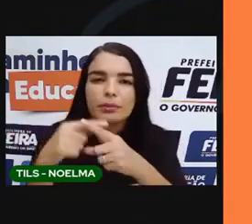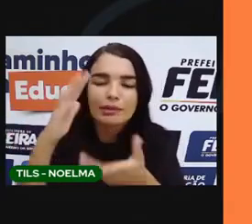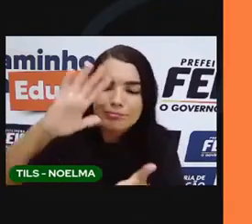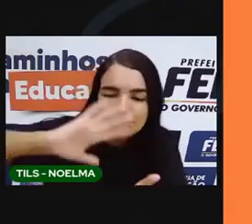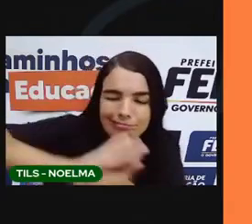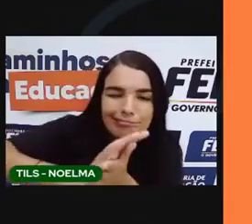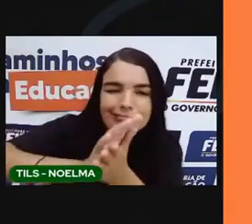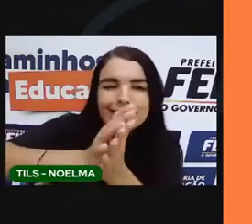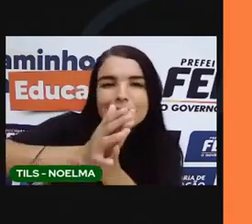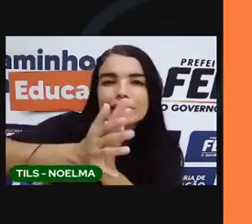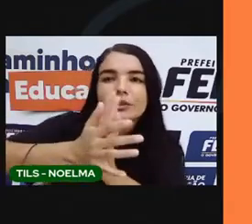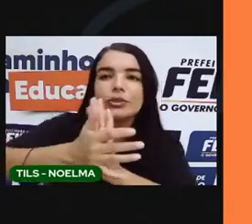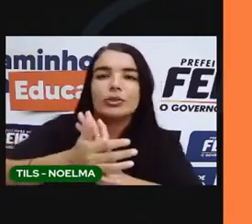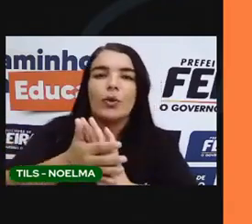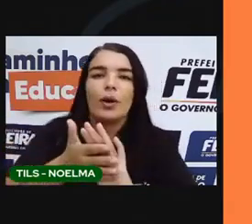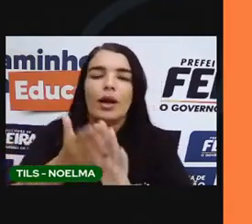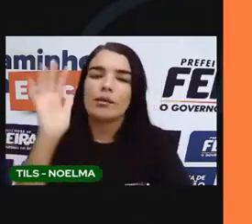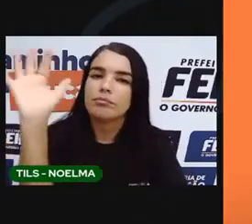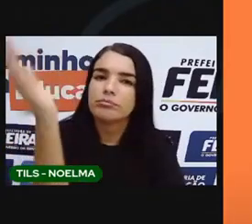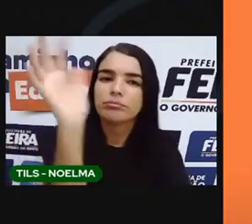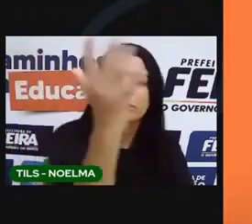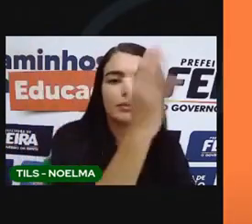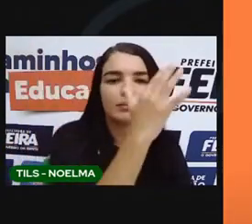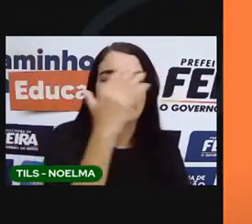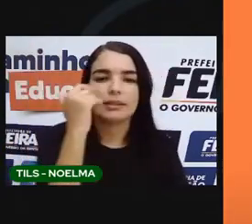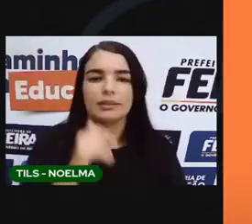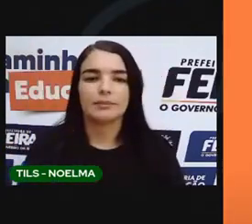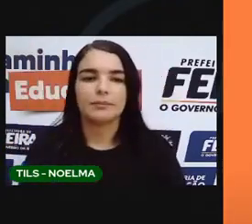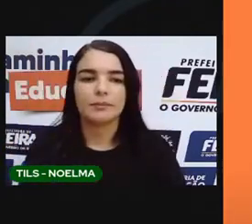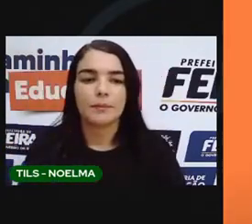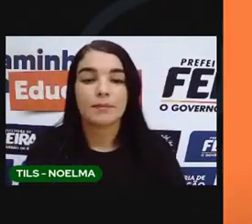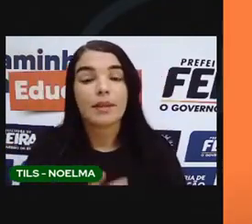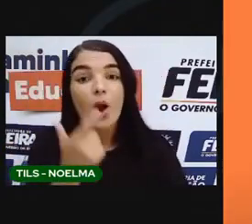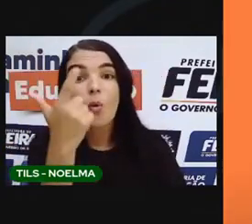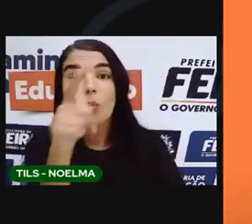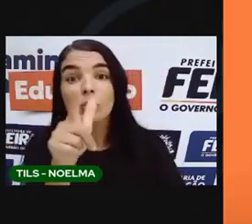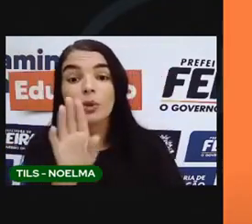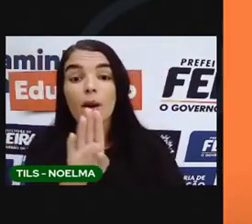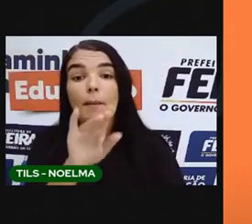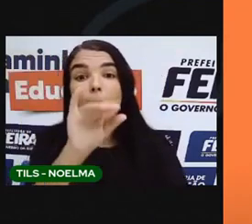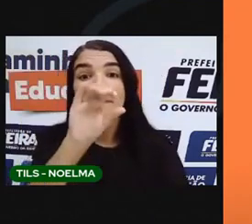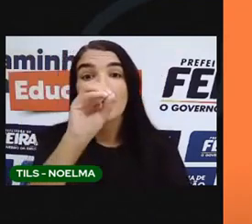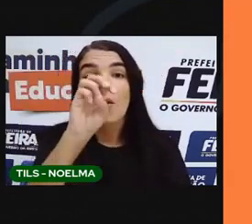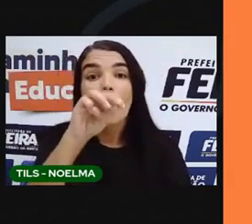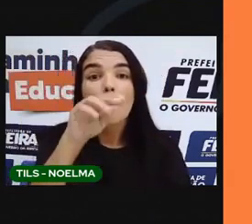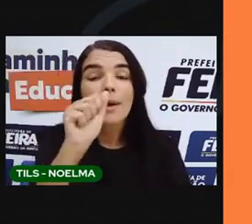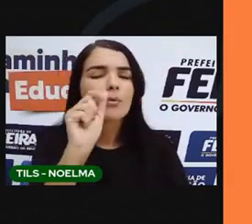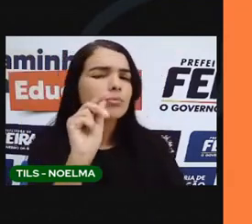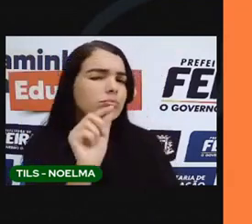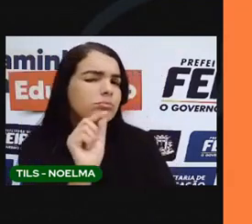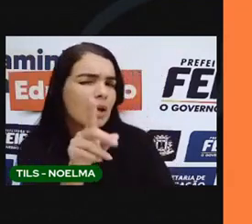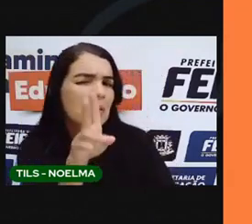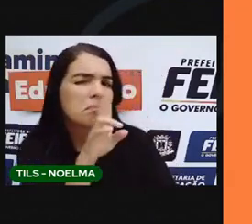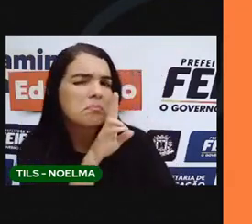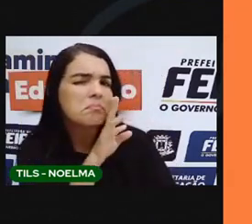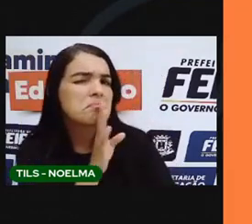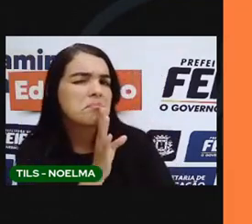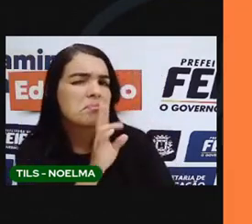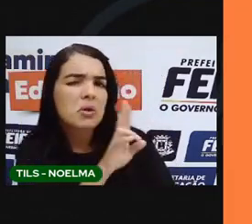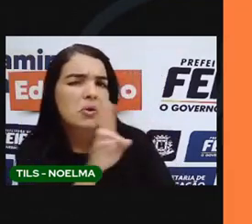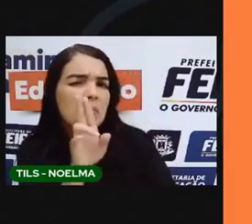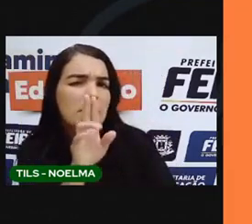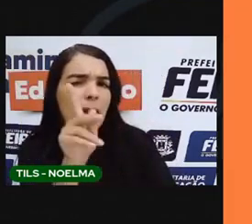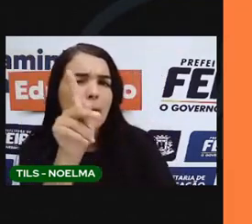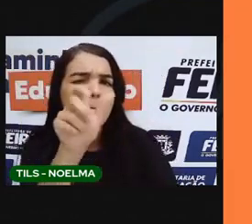nossas matas. Outro bioma, Pampa. Vocês já ouviram falar no Pampa? O